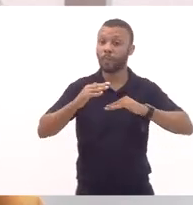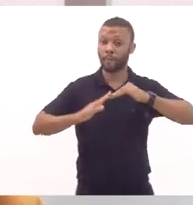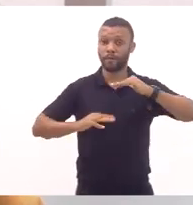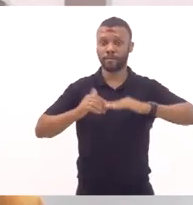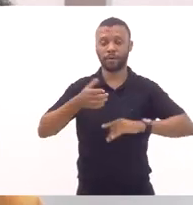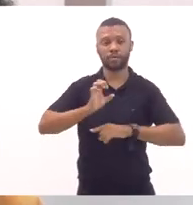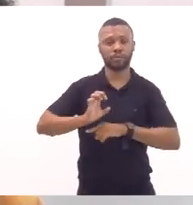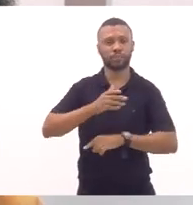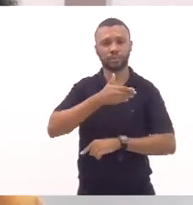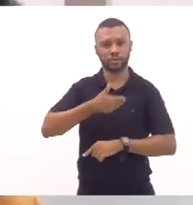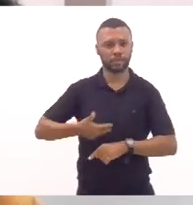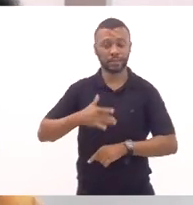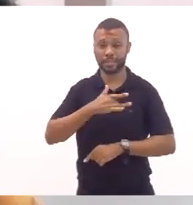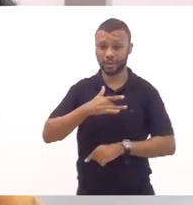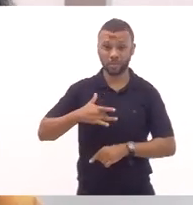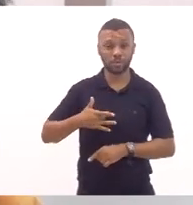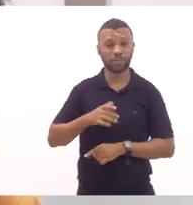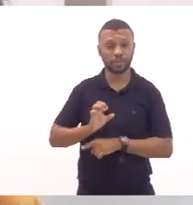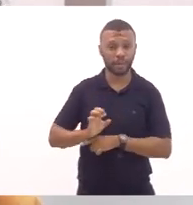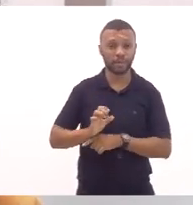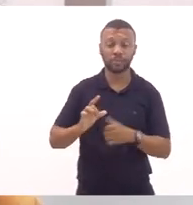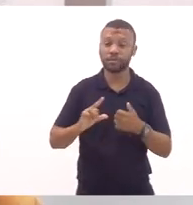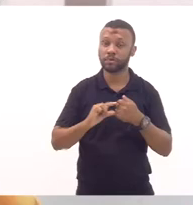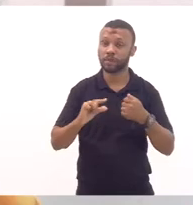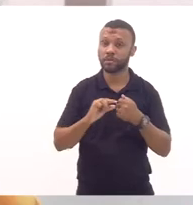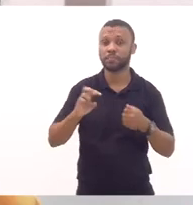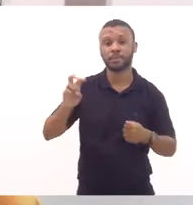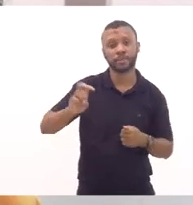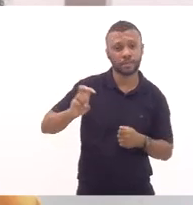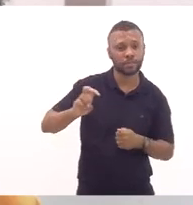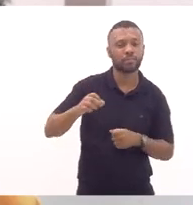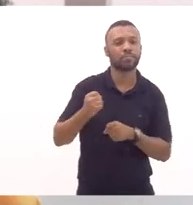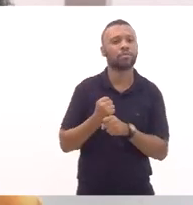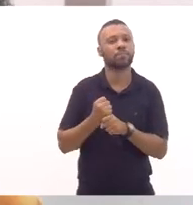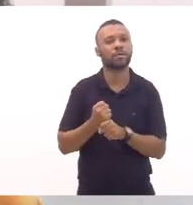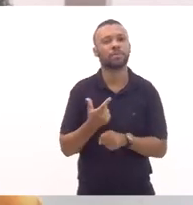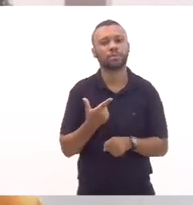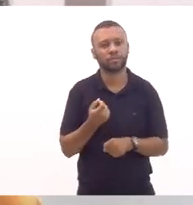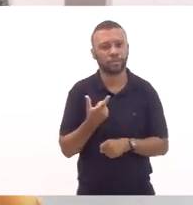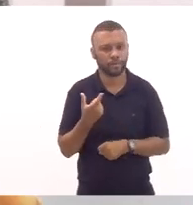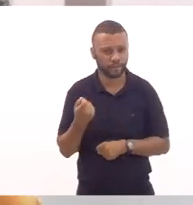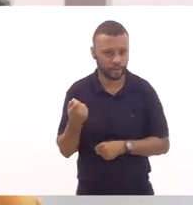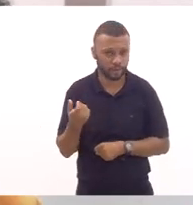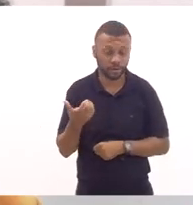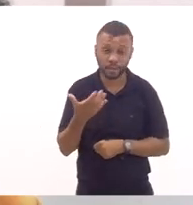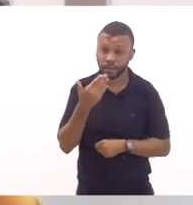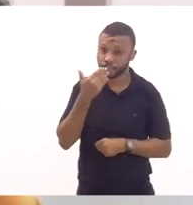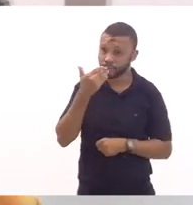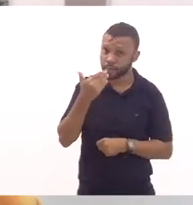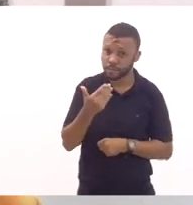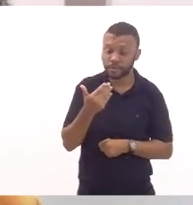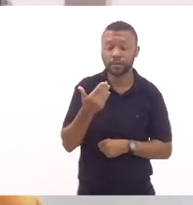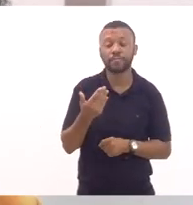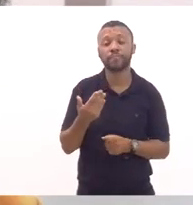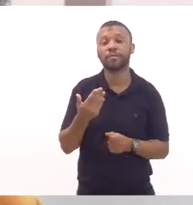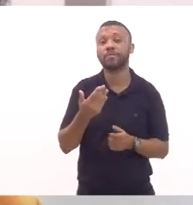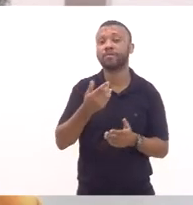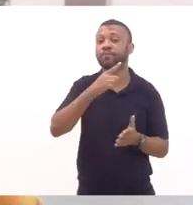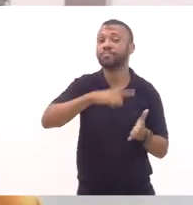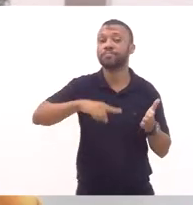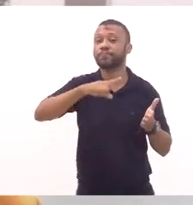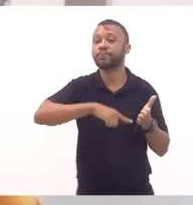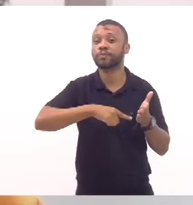Estado, né, no artigo 5º da lei, lá em 2020, e queria pedir que fosse excluído o parágrafo